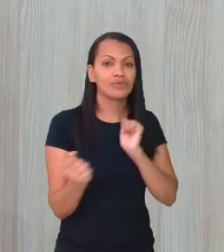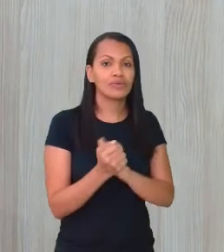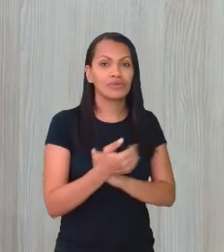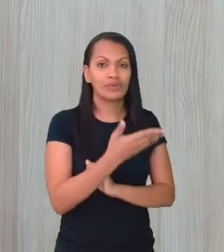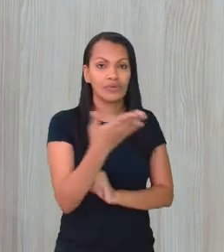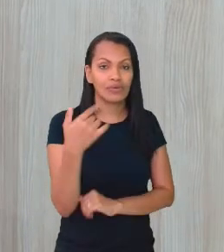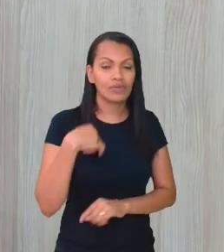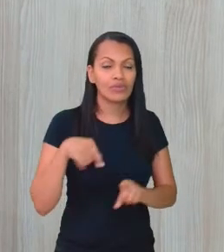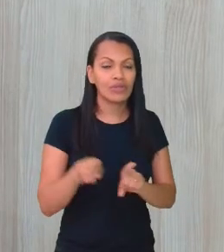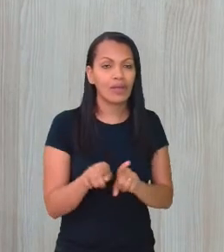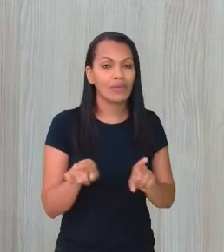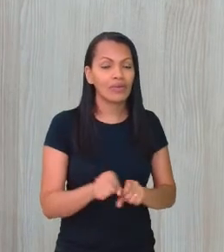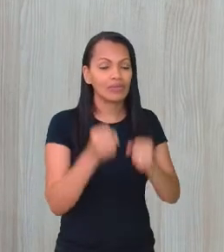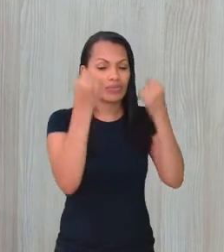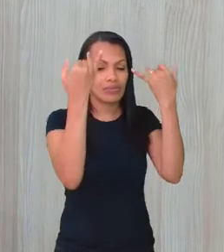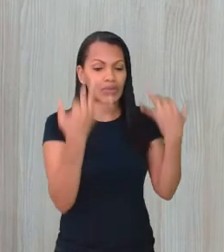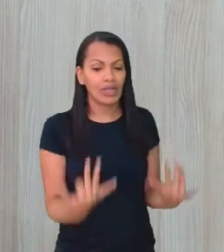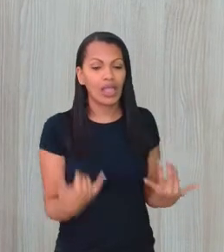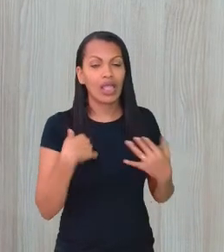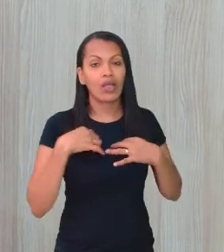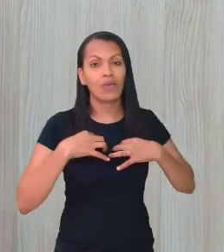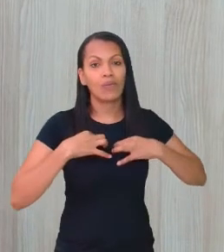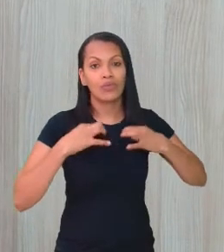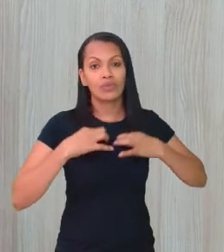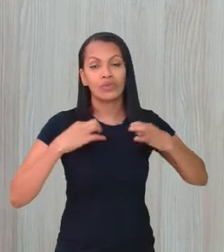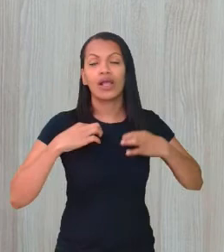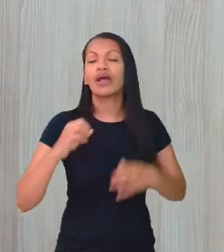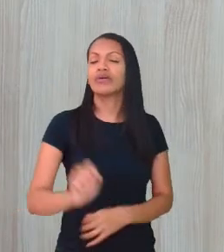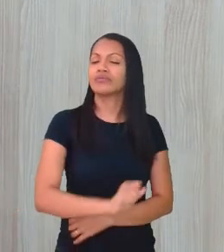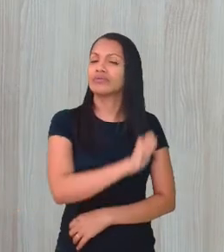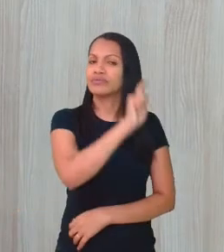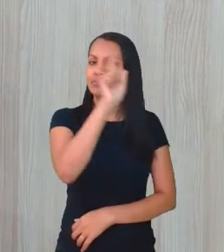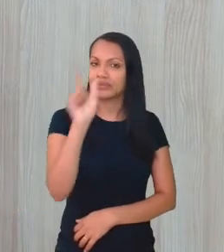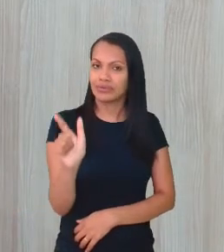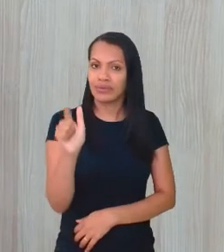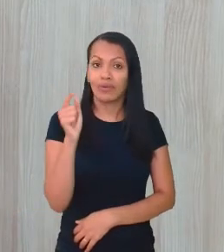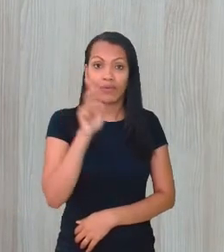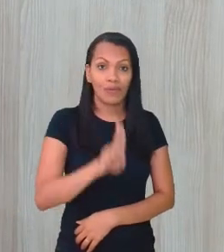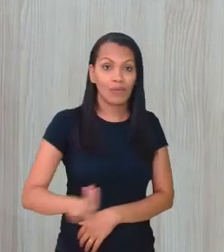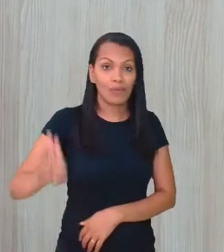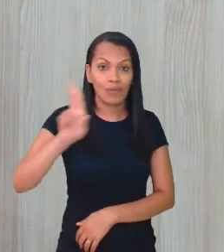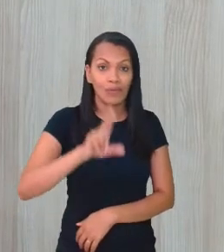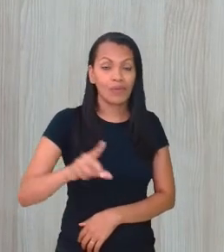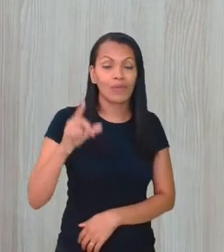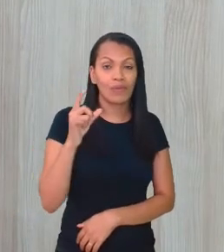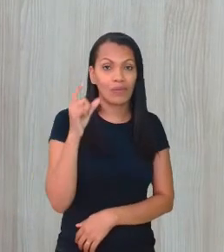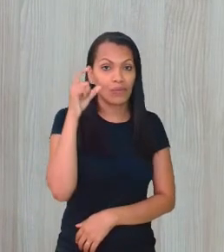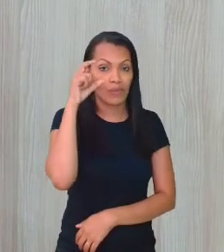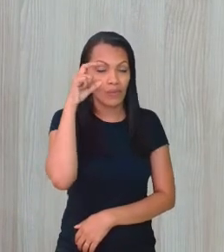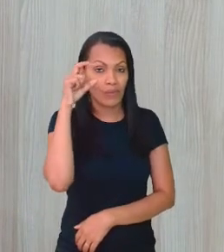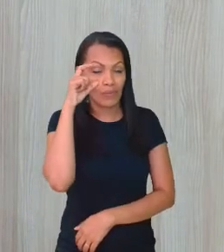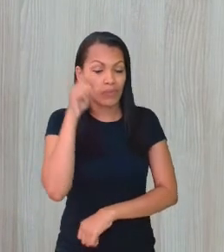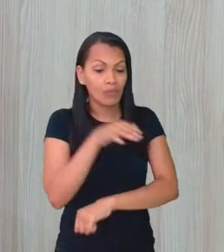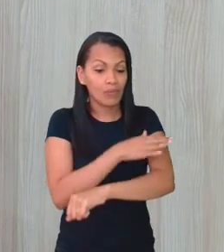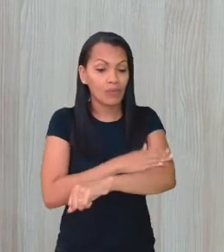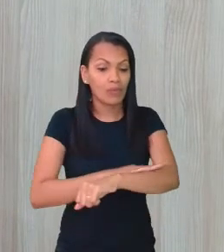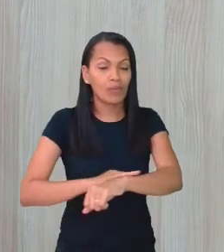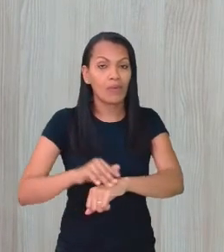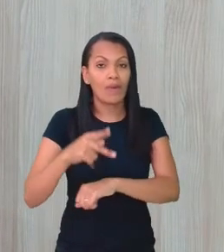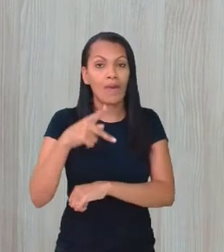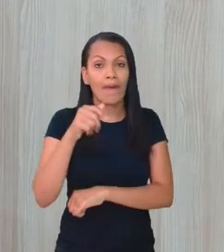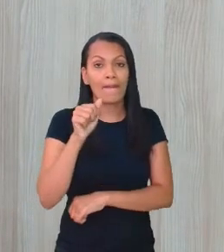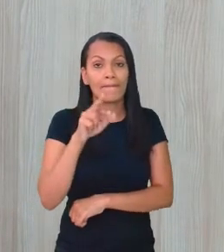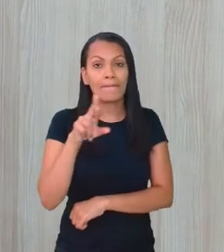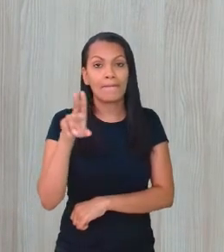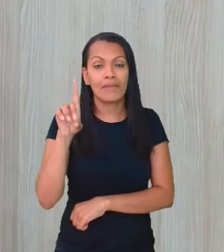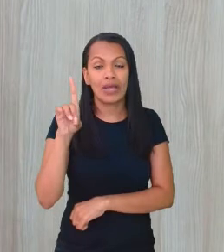me autodescrever. Visto blusa azul, uso óculos, sou de cor parda, estou por